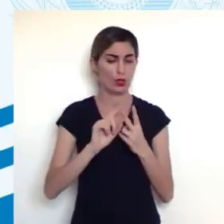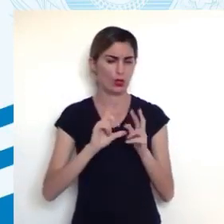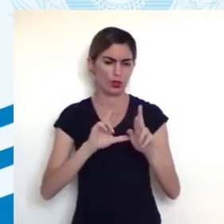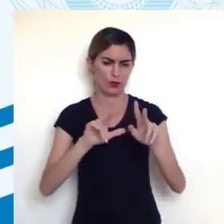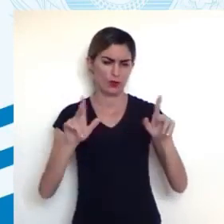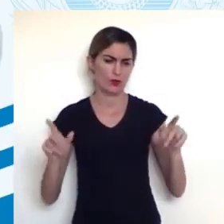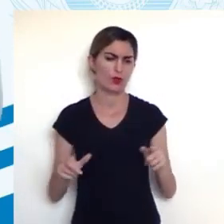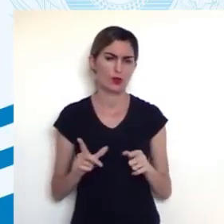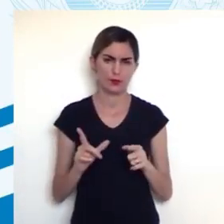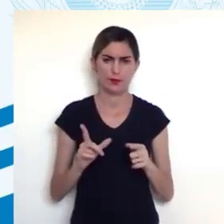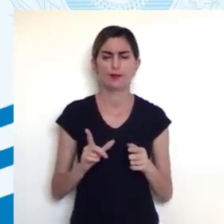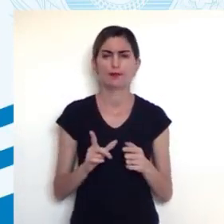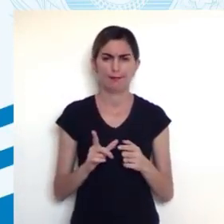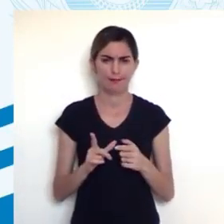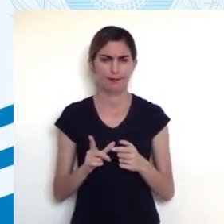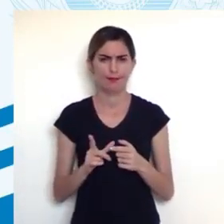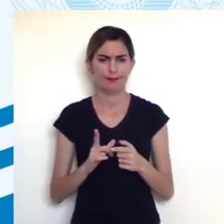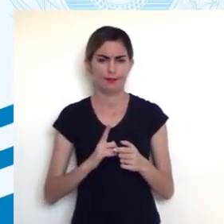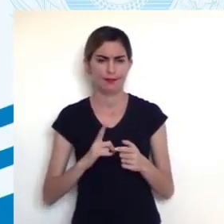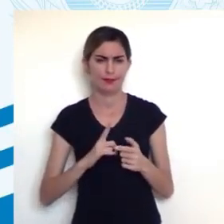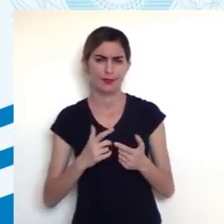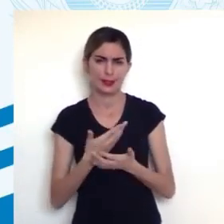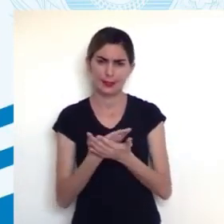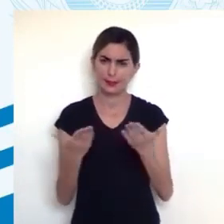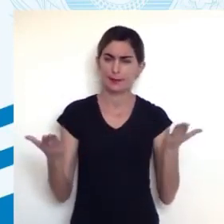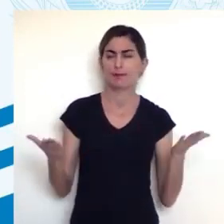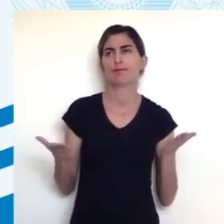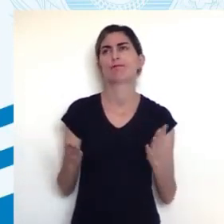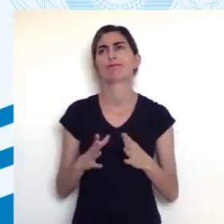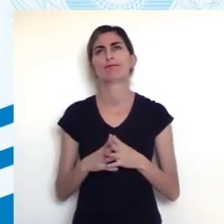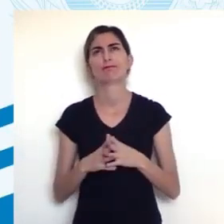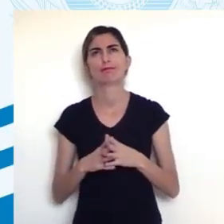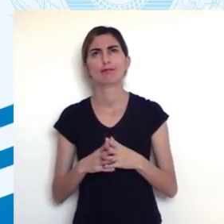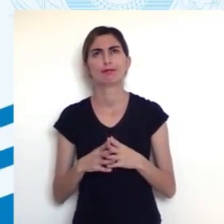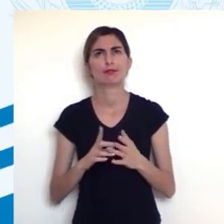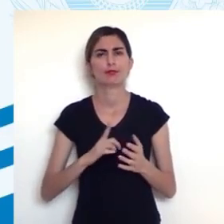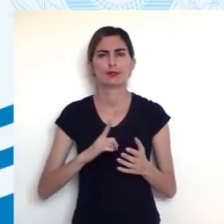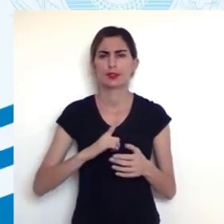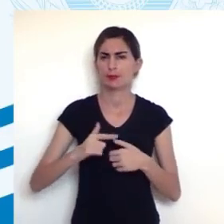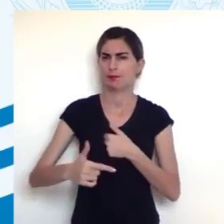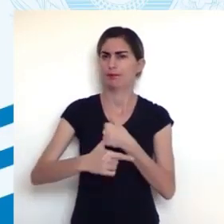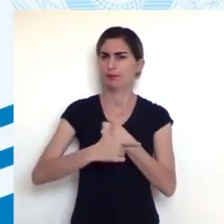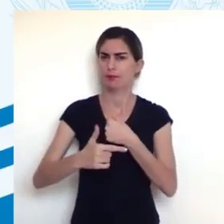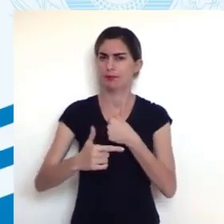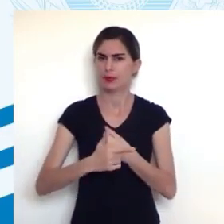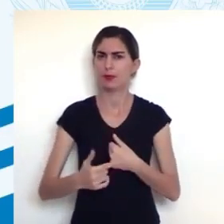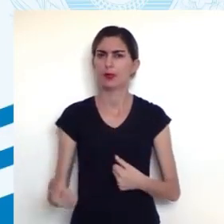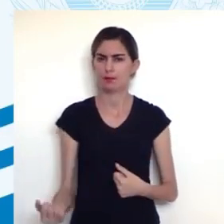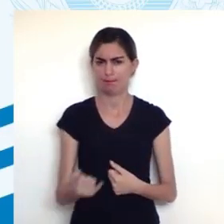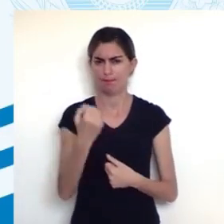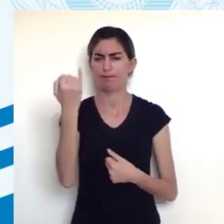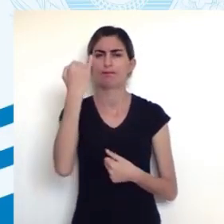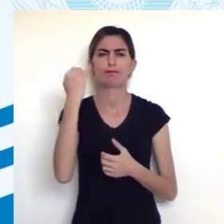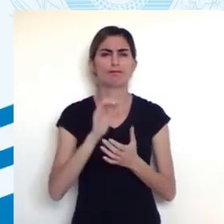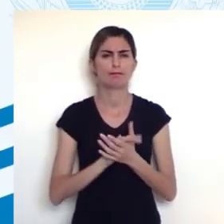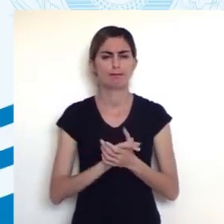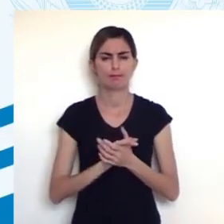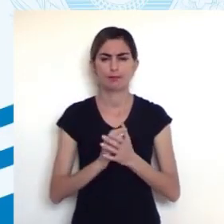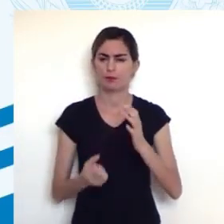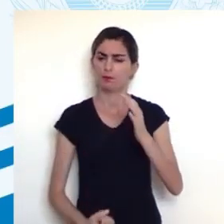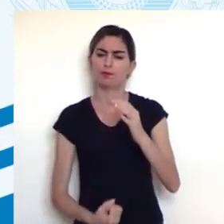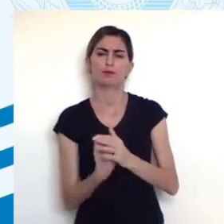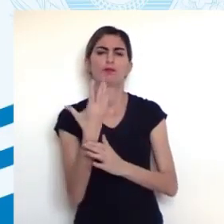tiveram, meus prezados, minhas prezadas, um papel medular